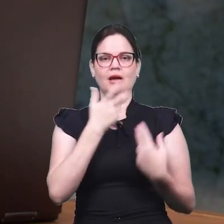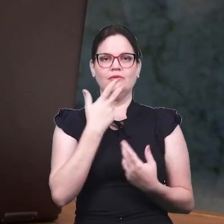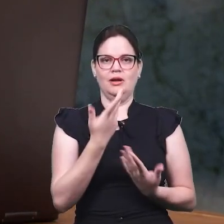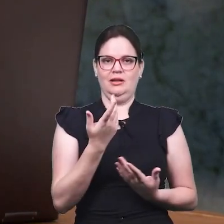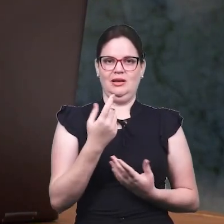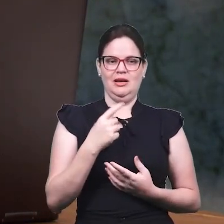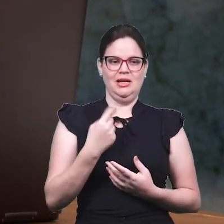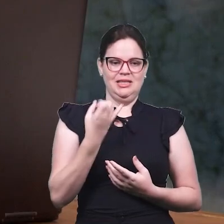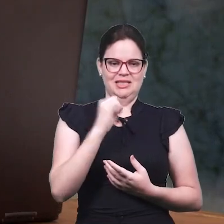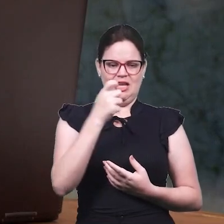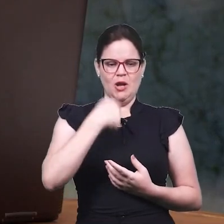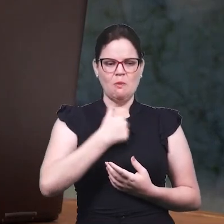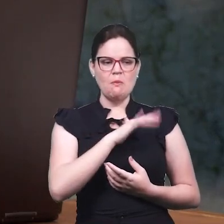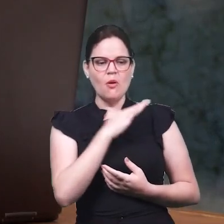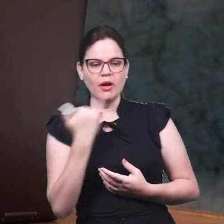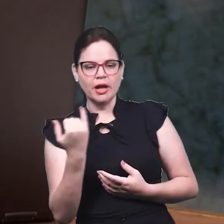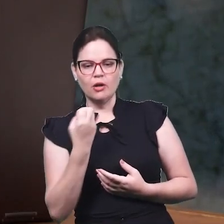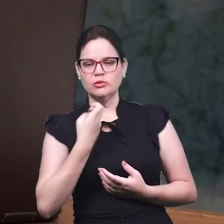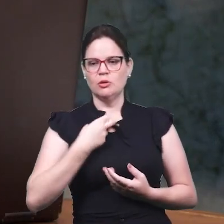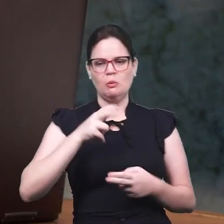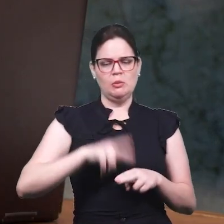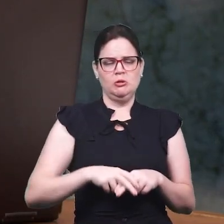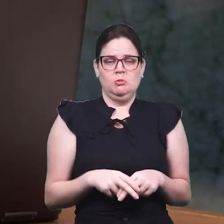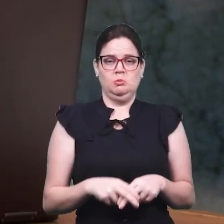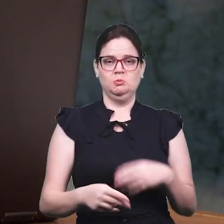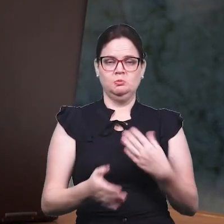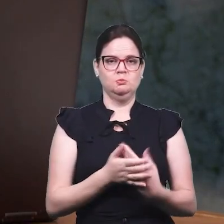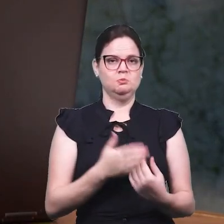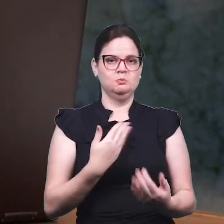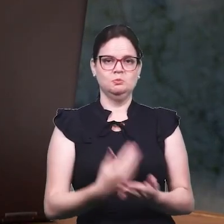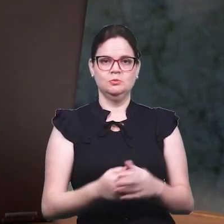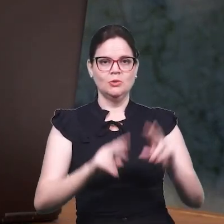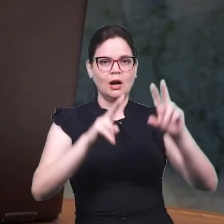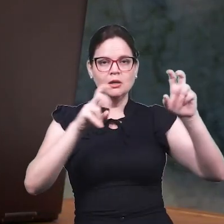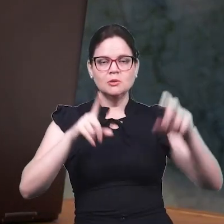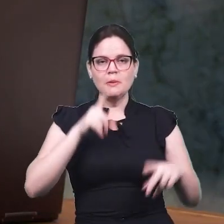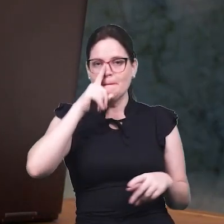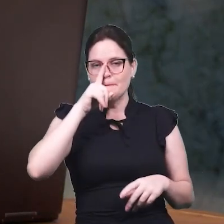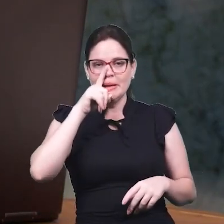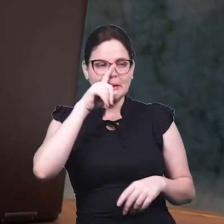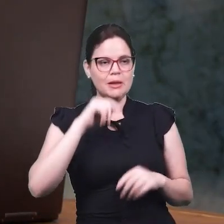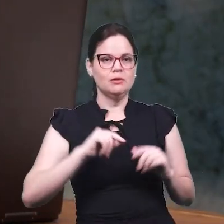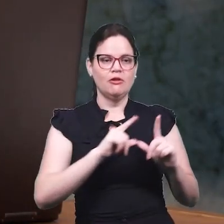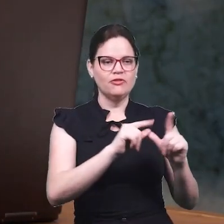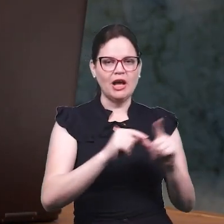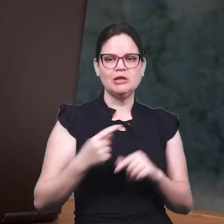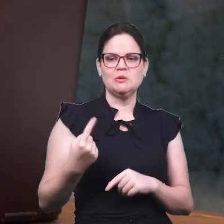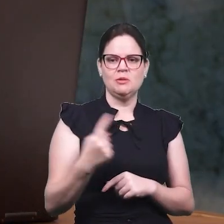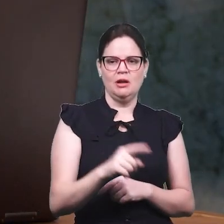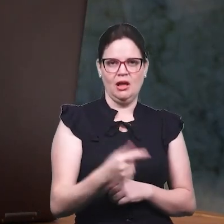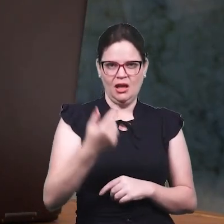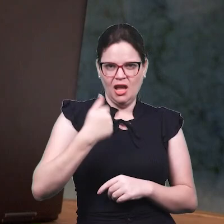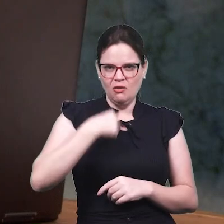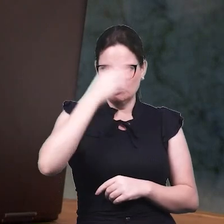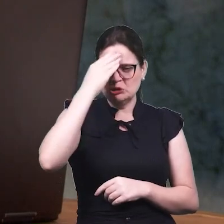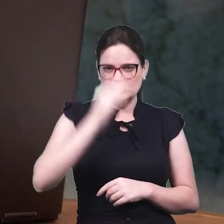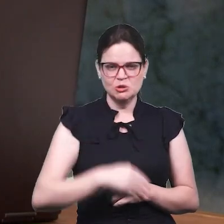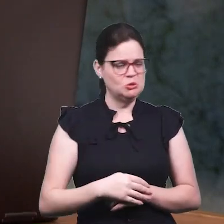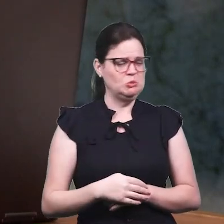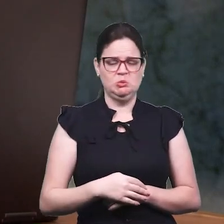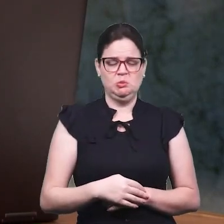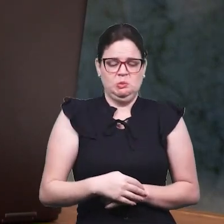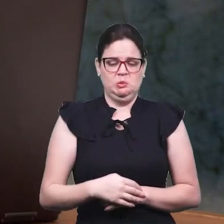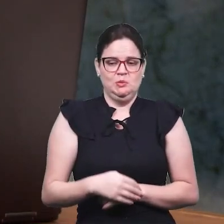morte, nem os perigos de prisão, nem os perigos das viagens o impedia